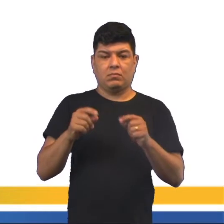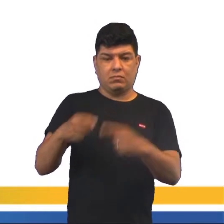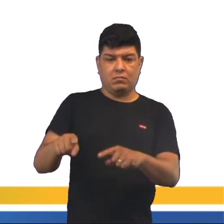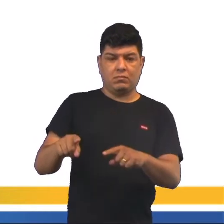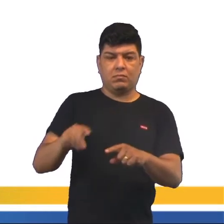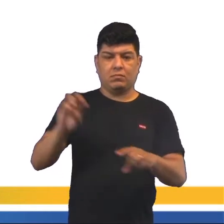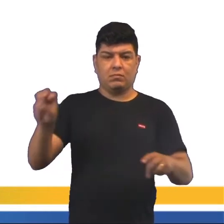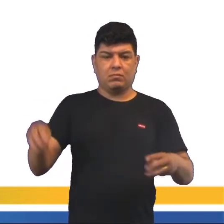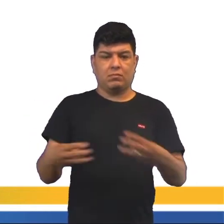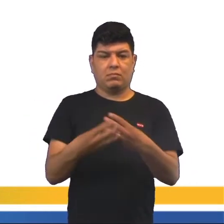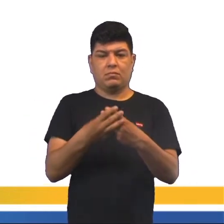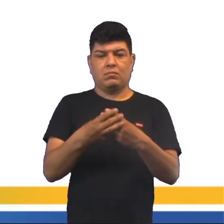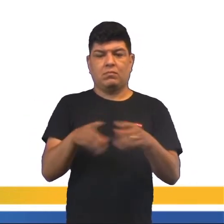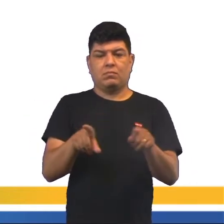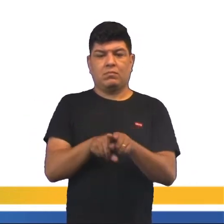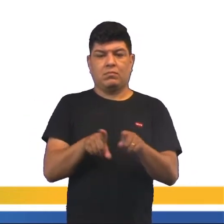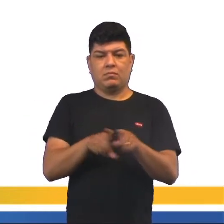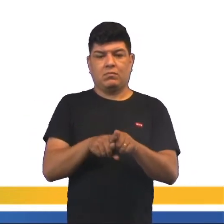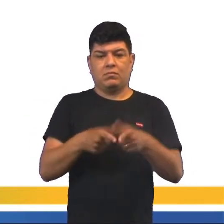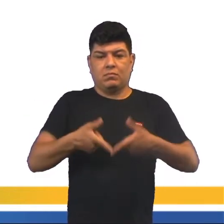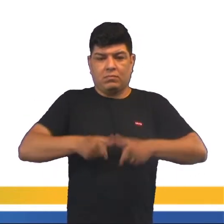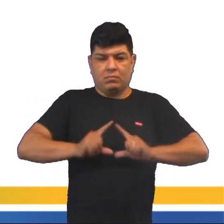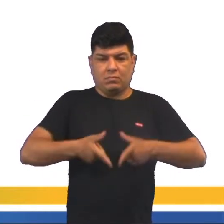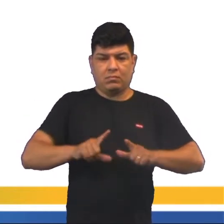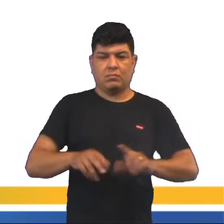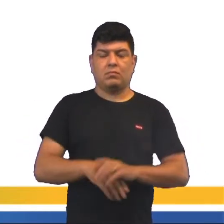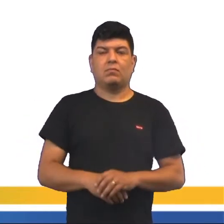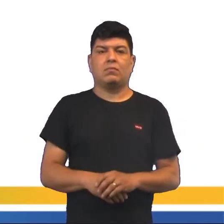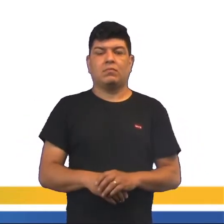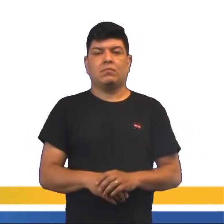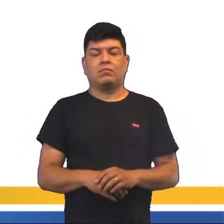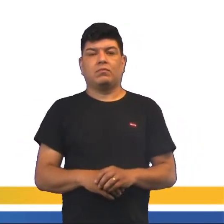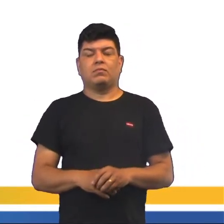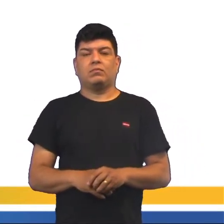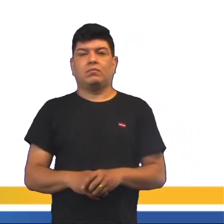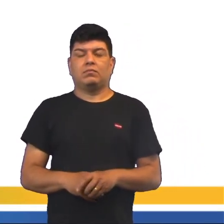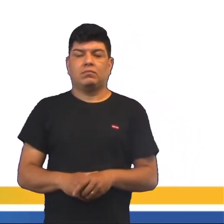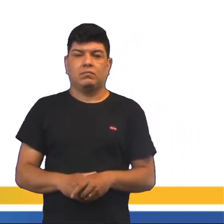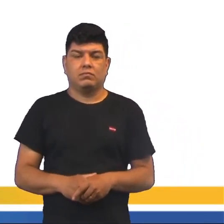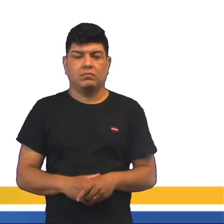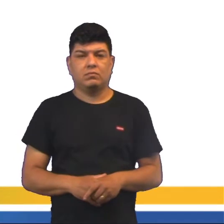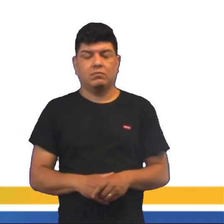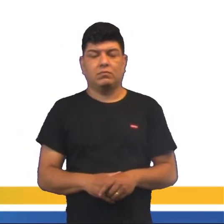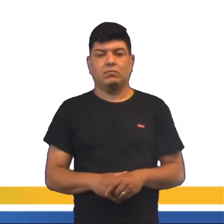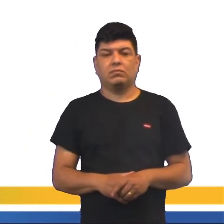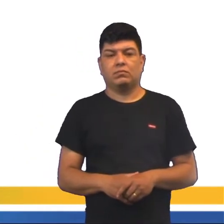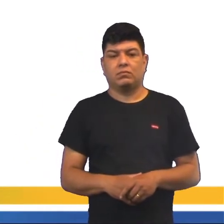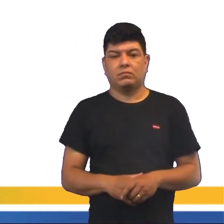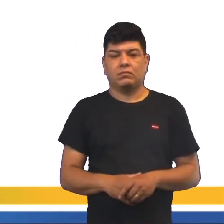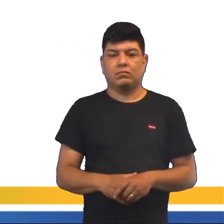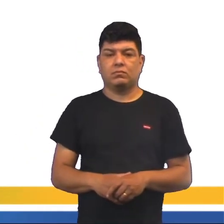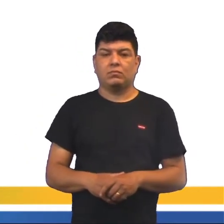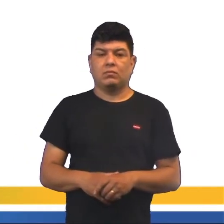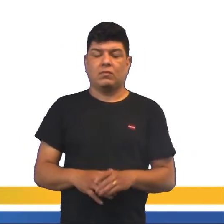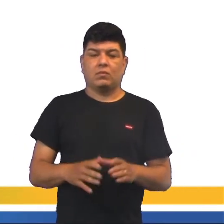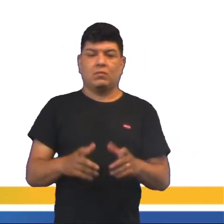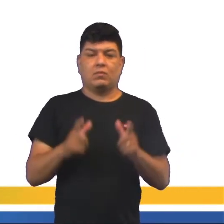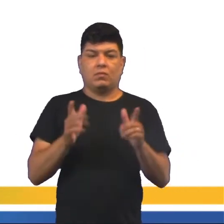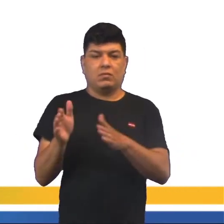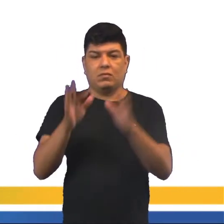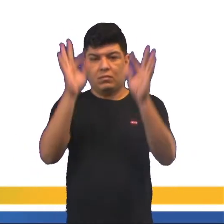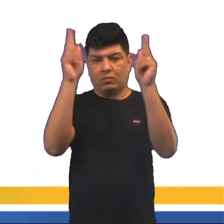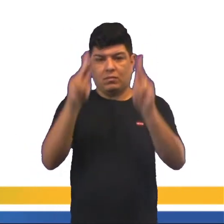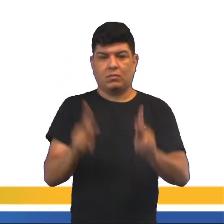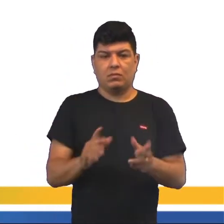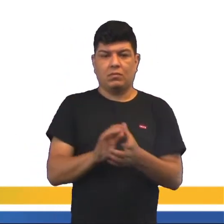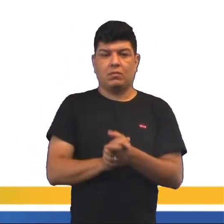a Organização pela Libertação da Palestina, para combater Israel e reconquistar os territórios perdidos. Os